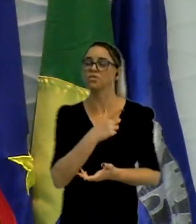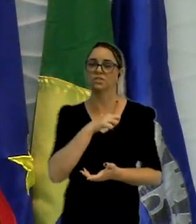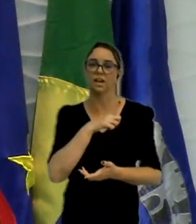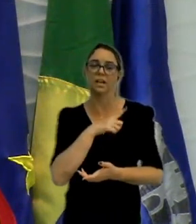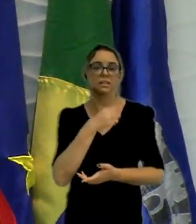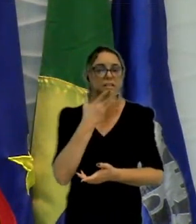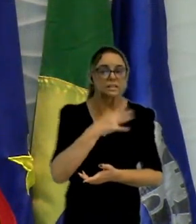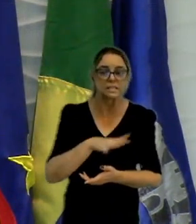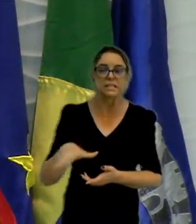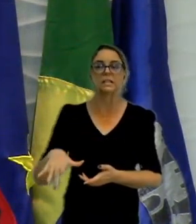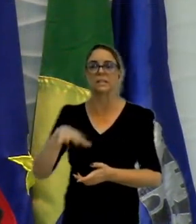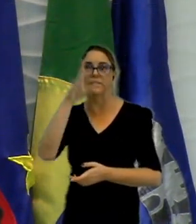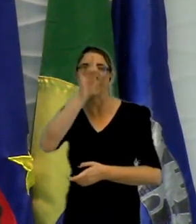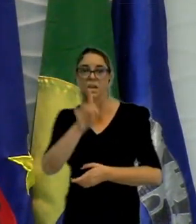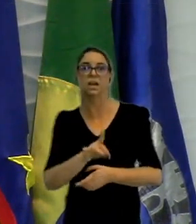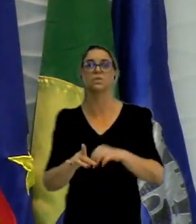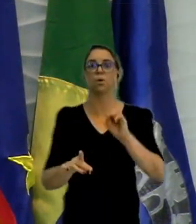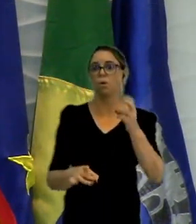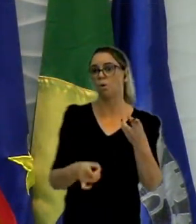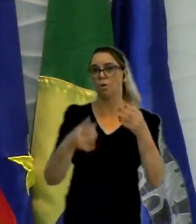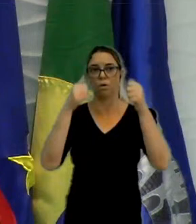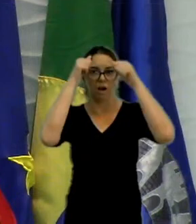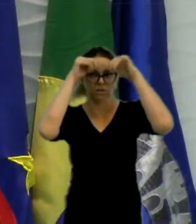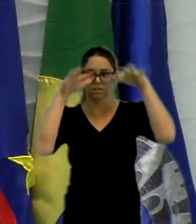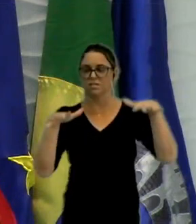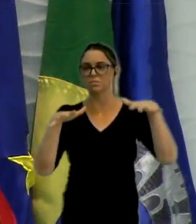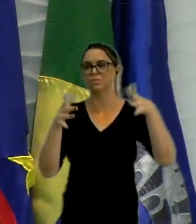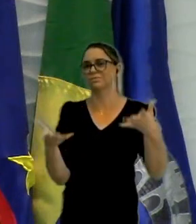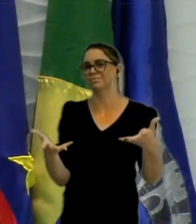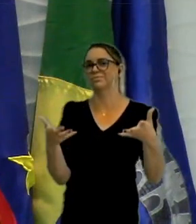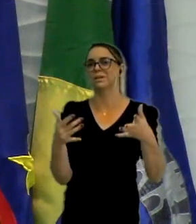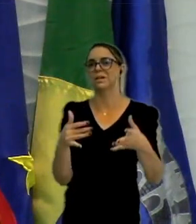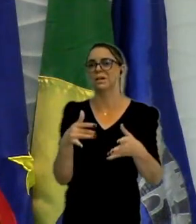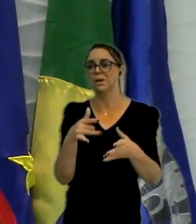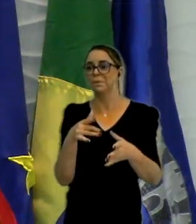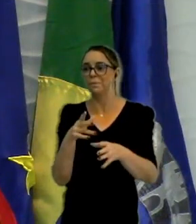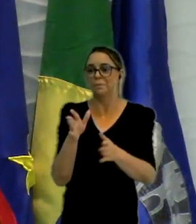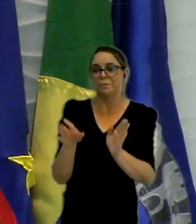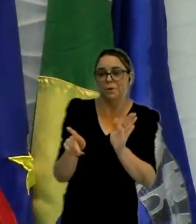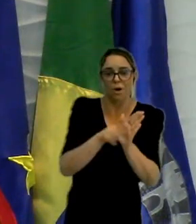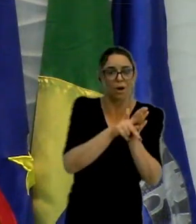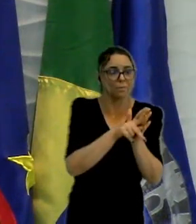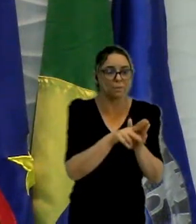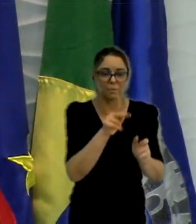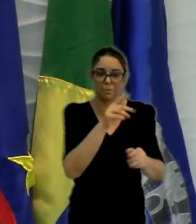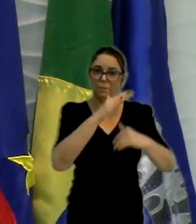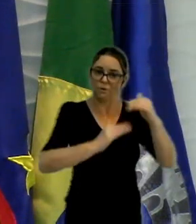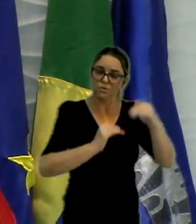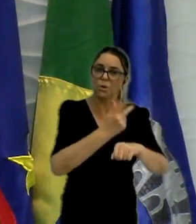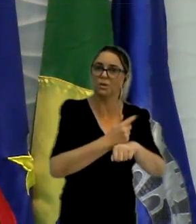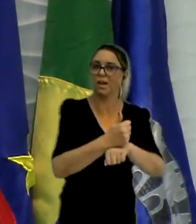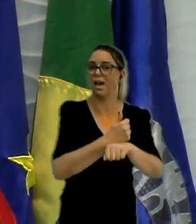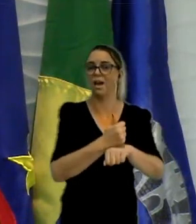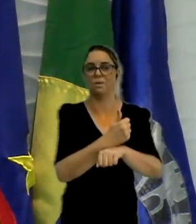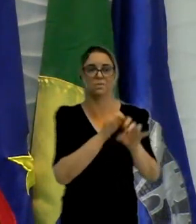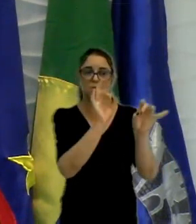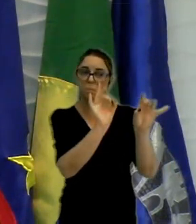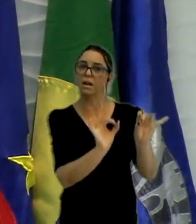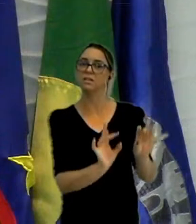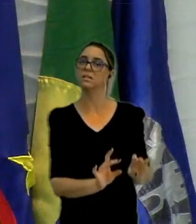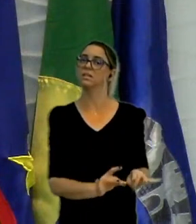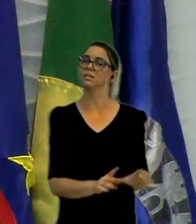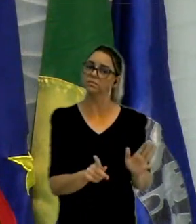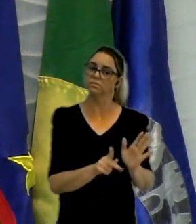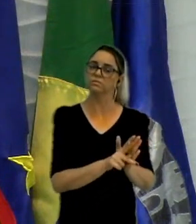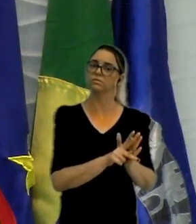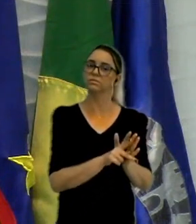outras deficiências em sala de aula sem acompanhamento de um profissional especializado, como foi dito que ia ter, e até agora